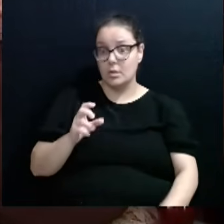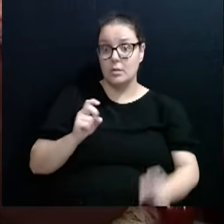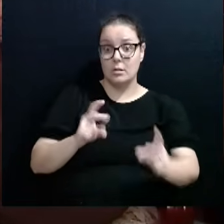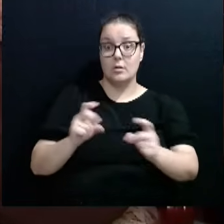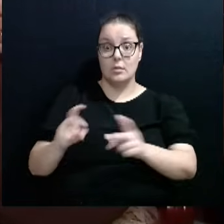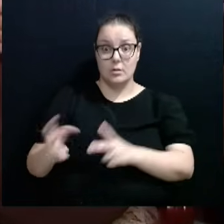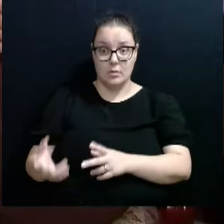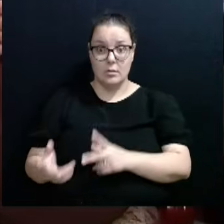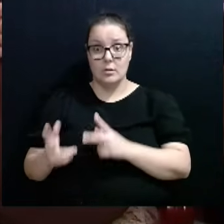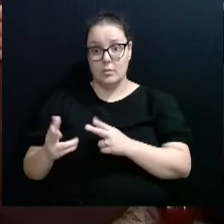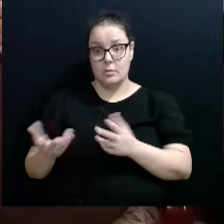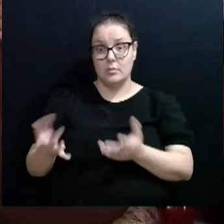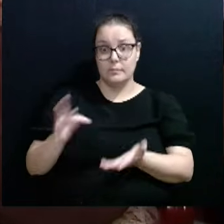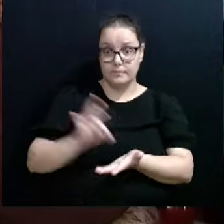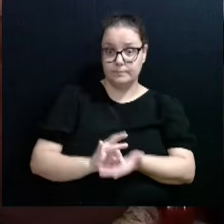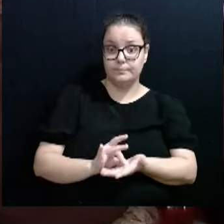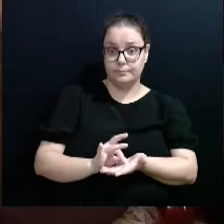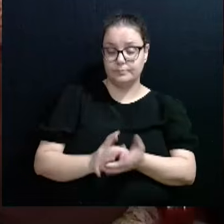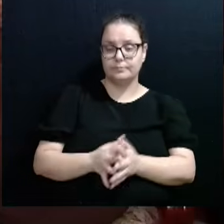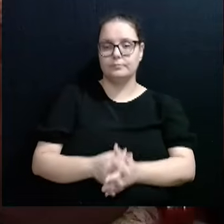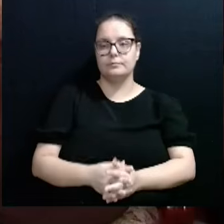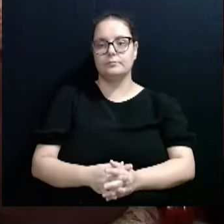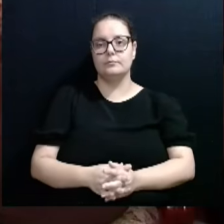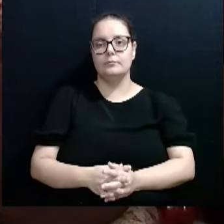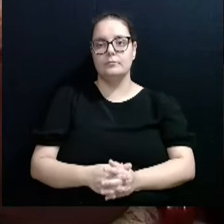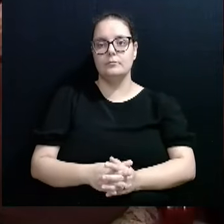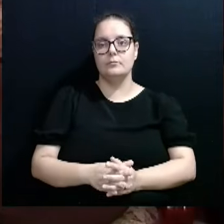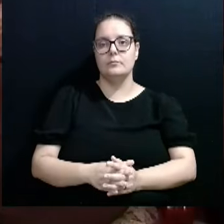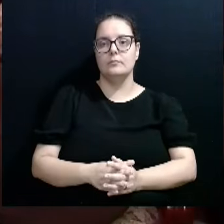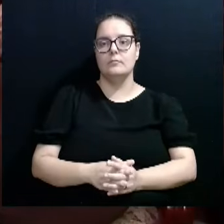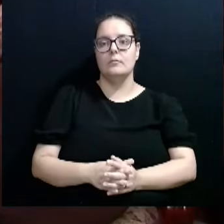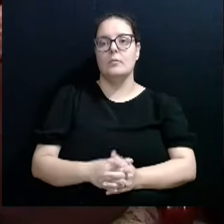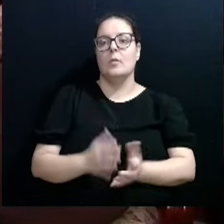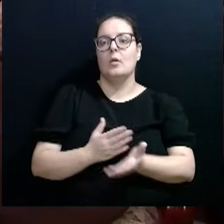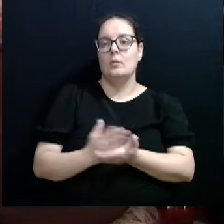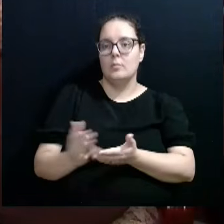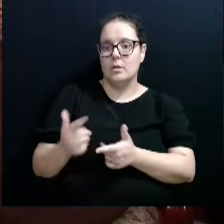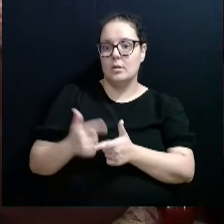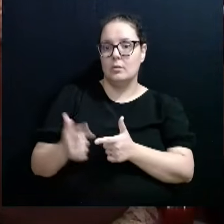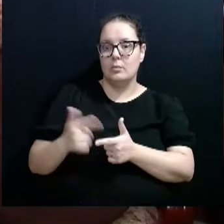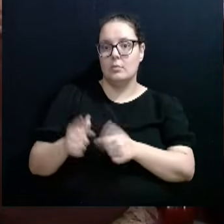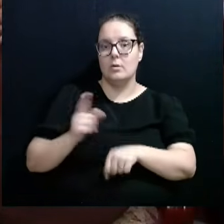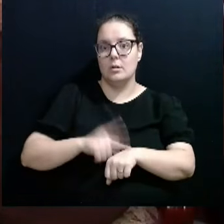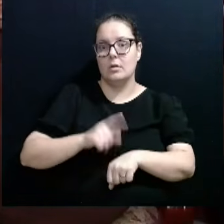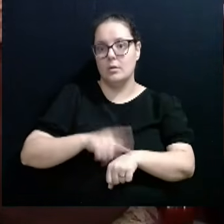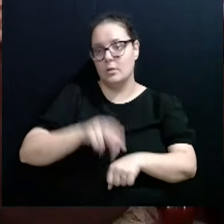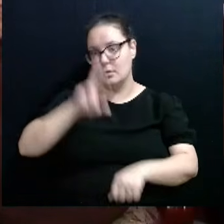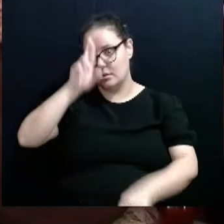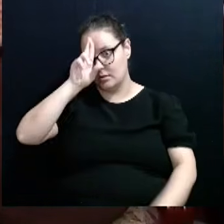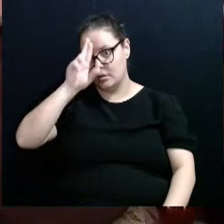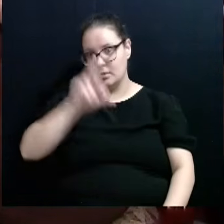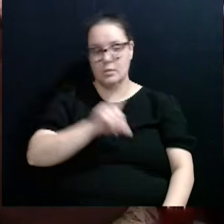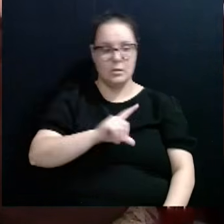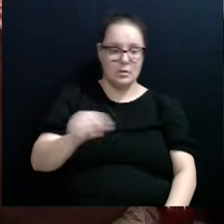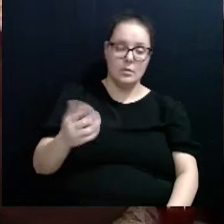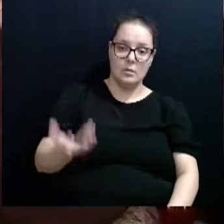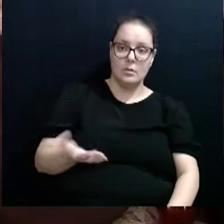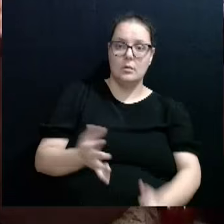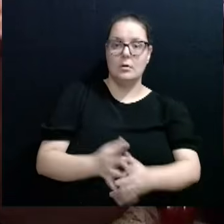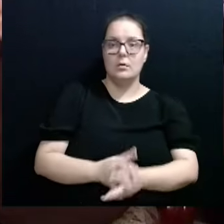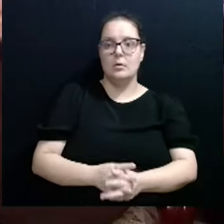verdade eu tirei, porque como comecei a ter problema na hora do almoço, de ter que sair e tal, então começou a ficar difícil. Aí